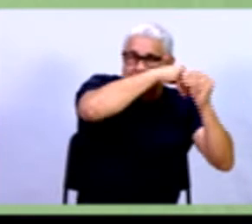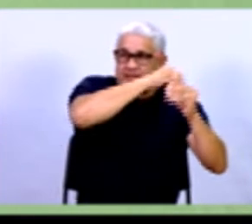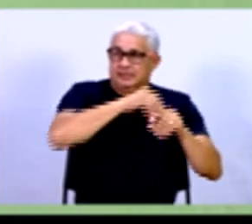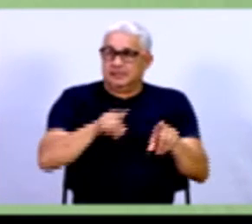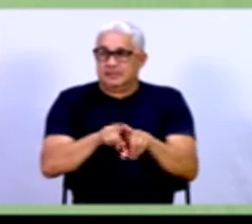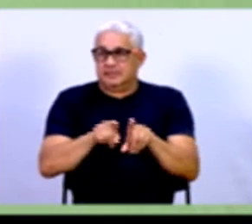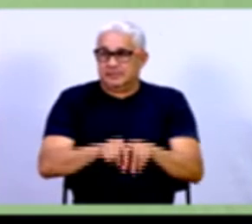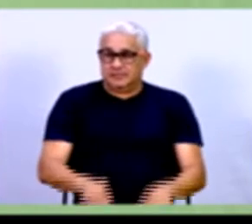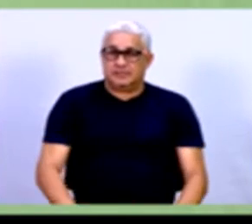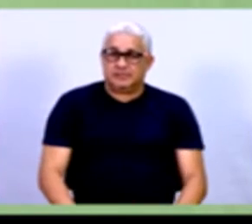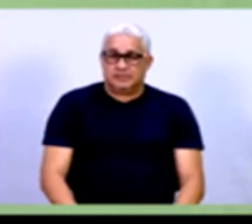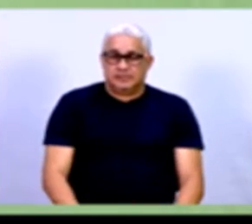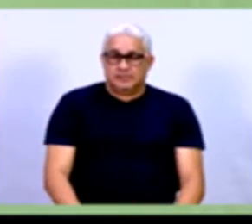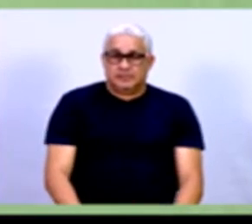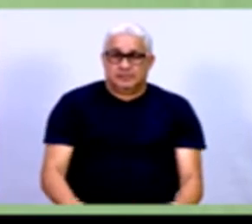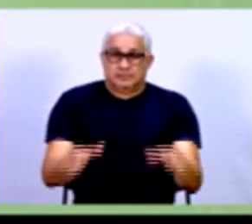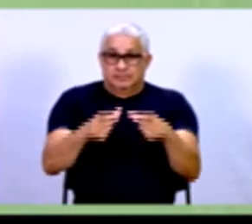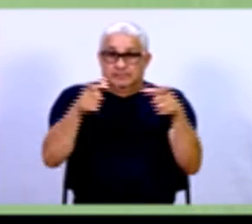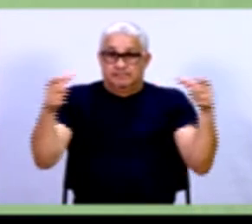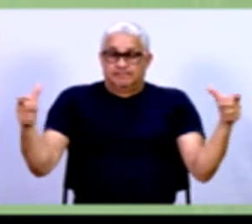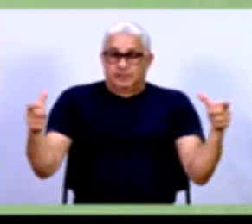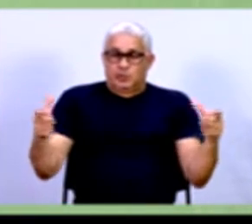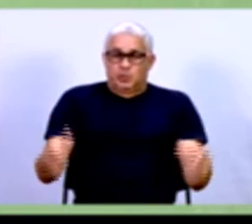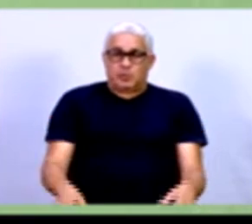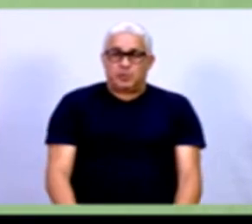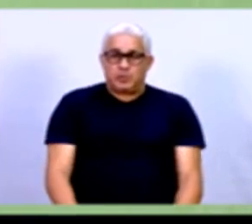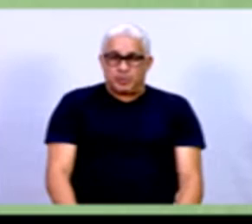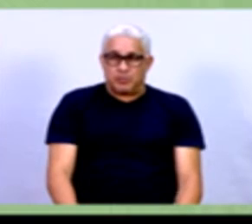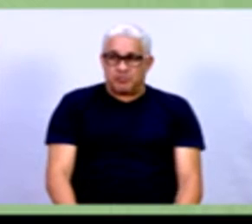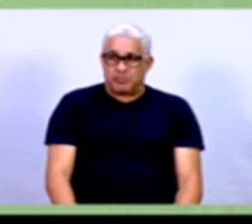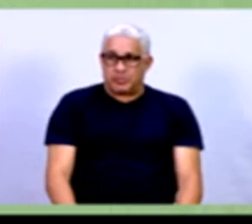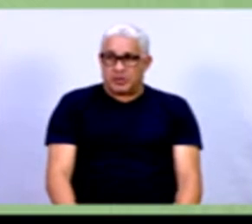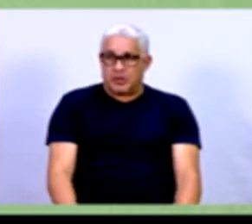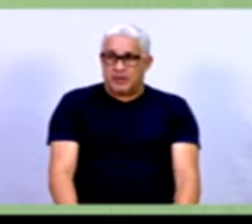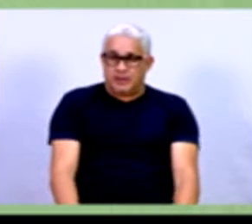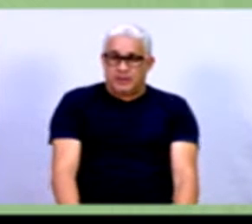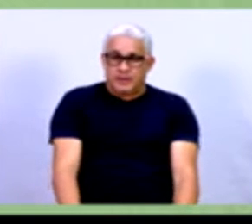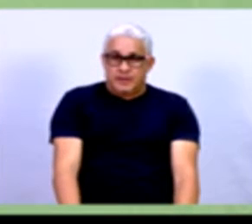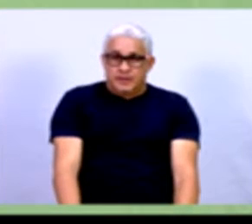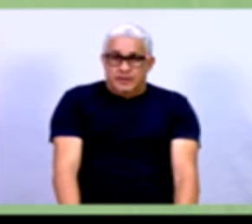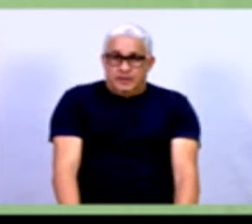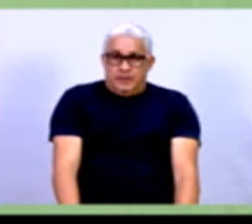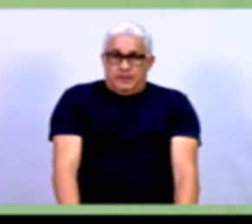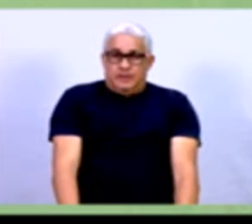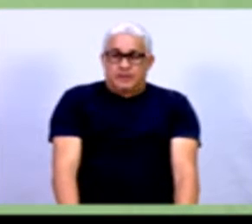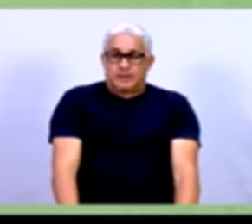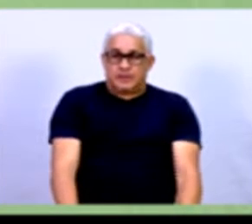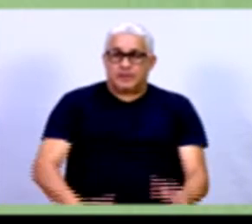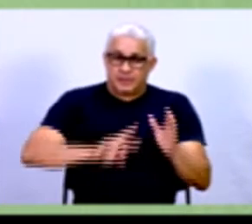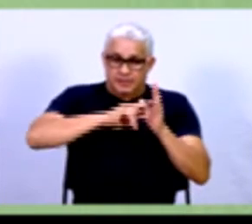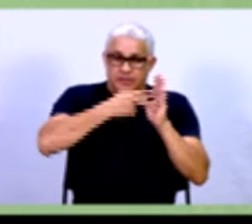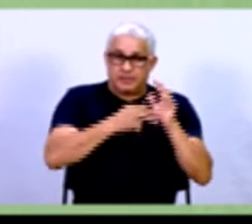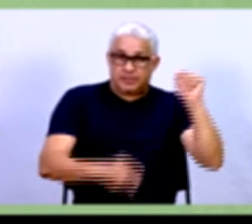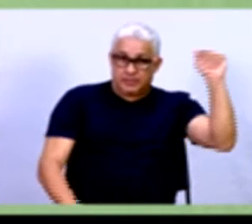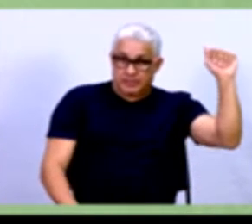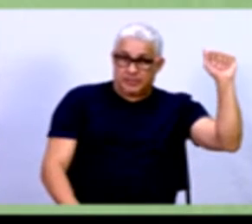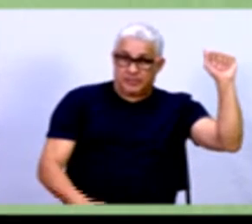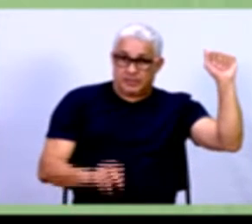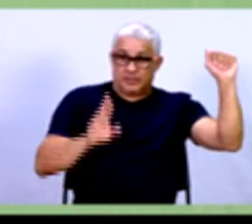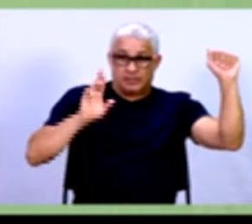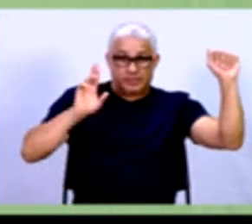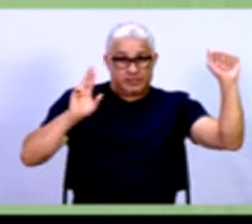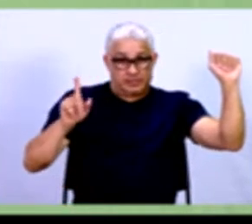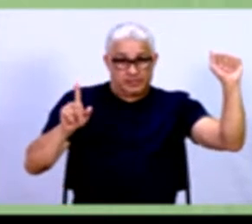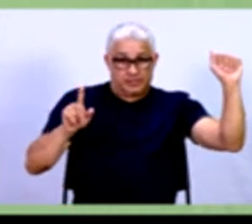a amplitude. Gente, ó, a amplitude, que no caso é simbolizado pelo A, corresponde à diferença